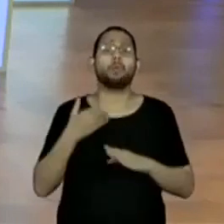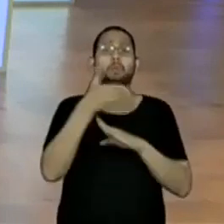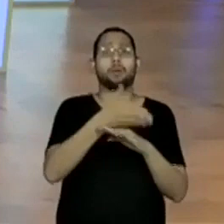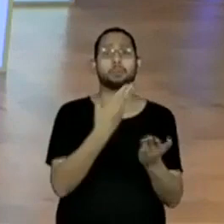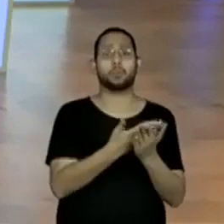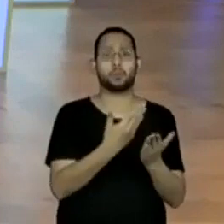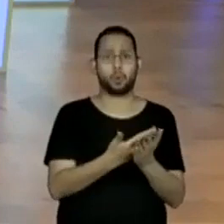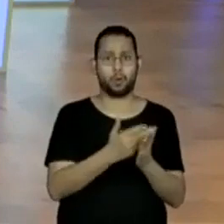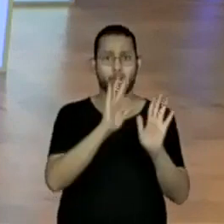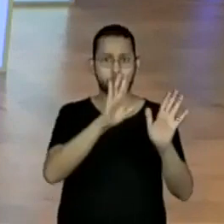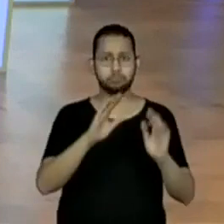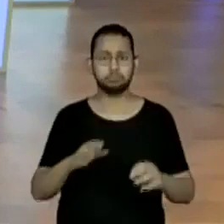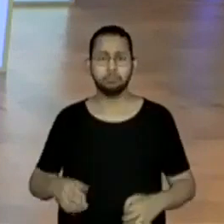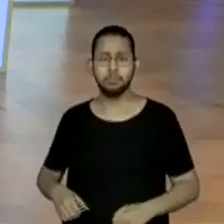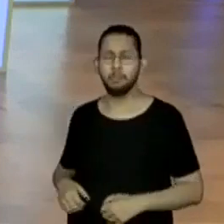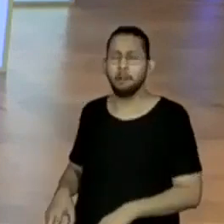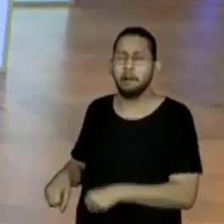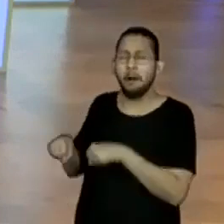Troca de roupa,